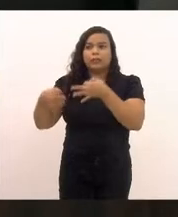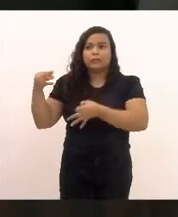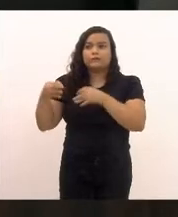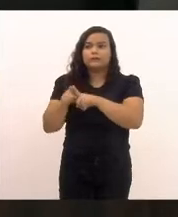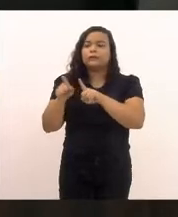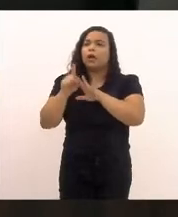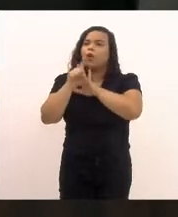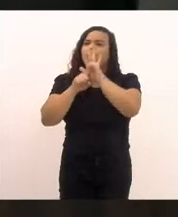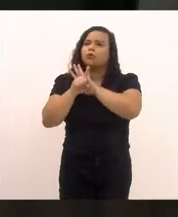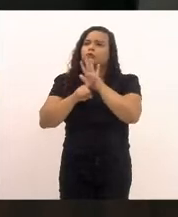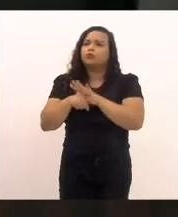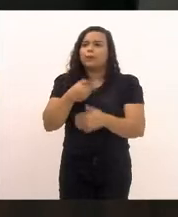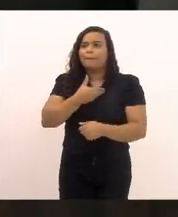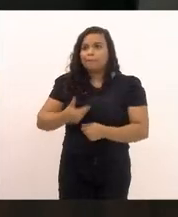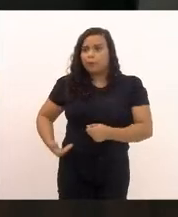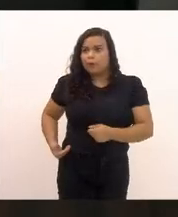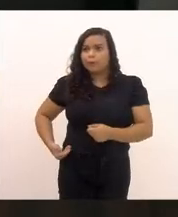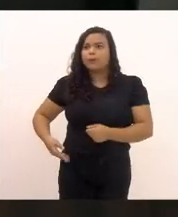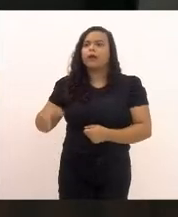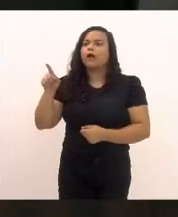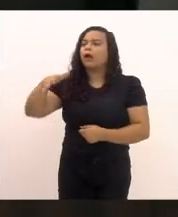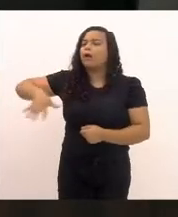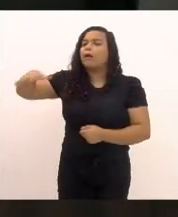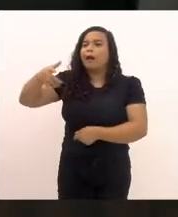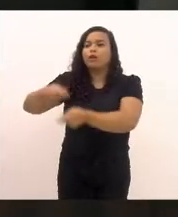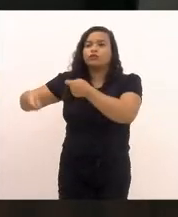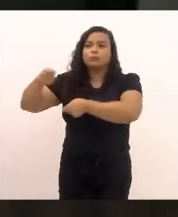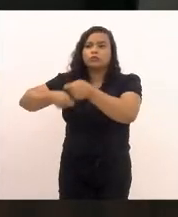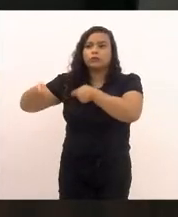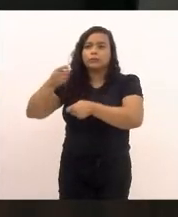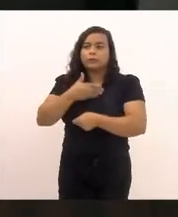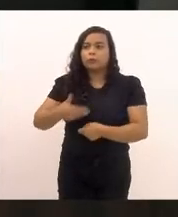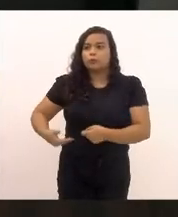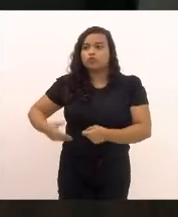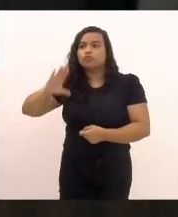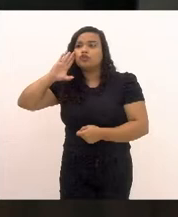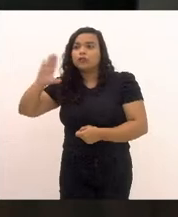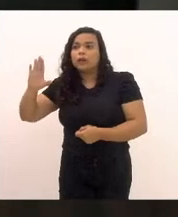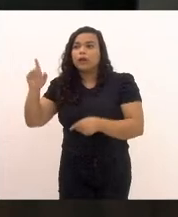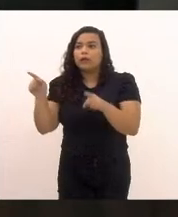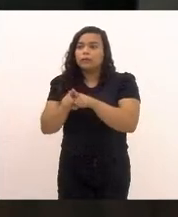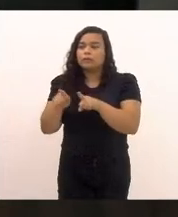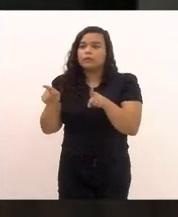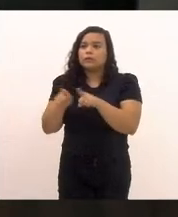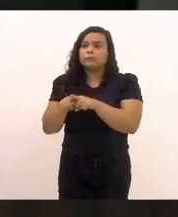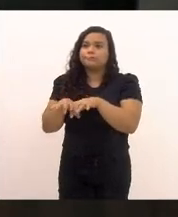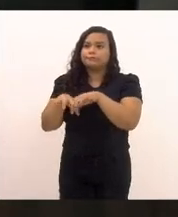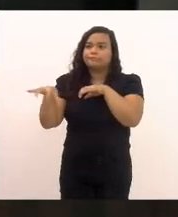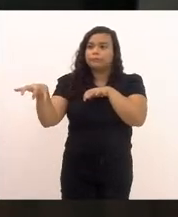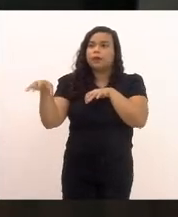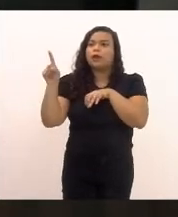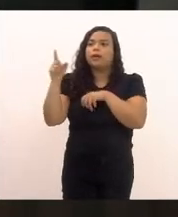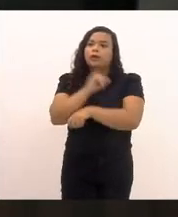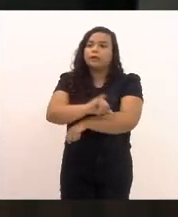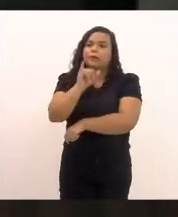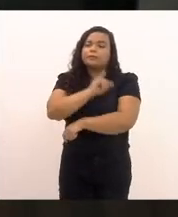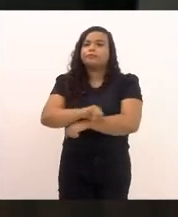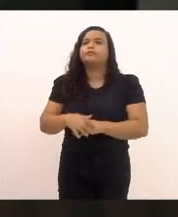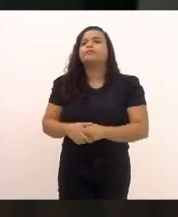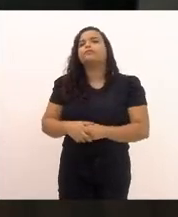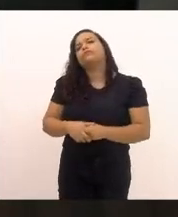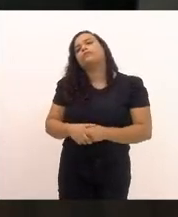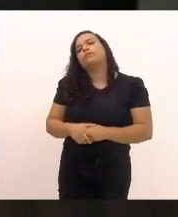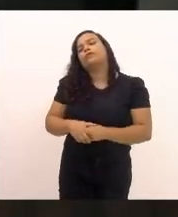públicas pelas administrações públicas direta e indireta do Estado de Rio de Janeiro. Parecer da Comissão de Constituição e Justiça